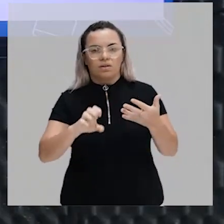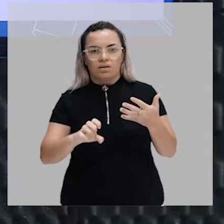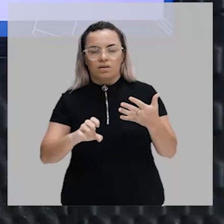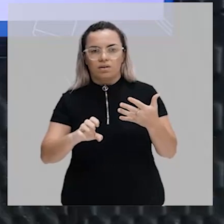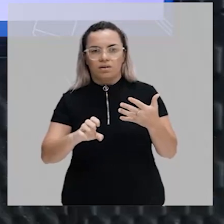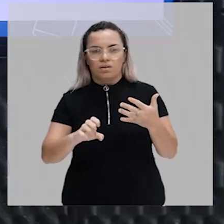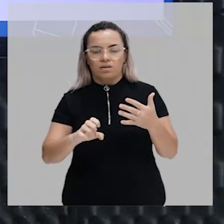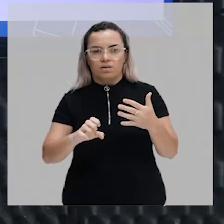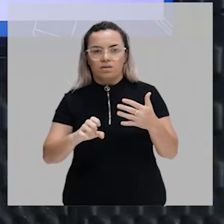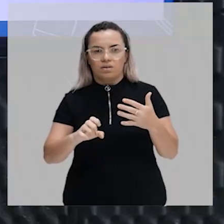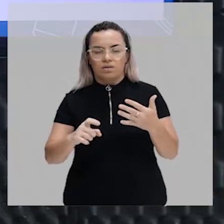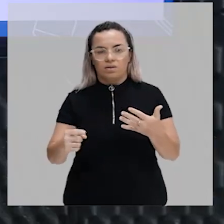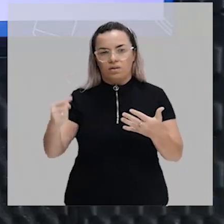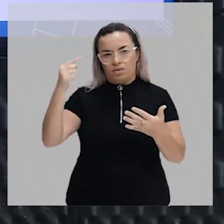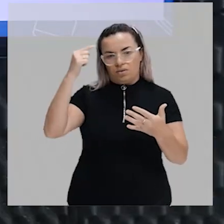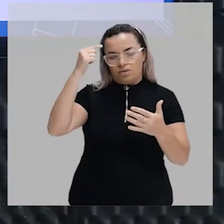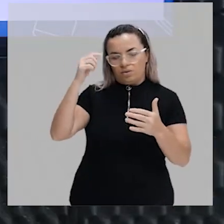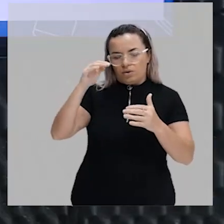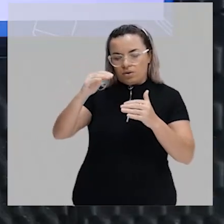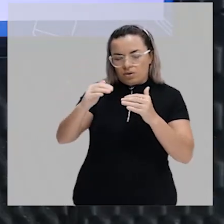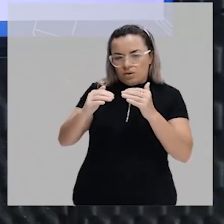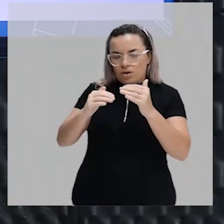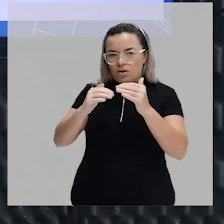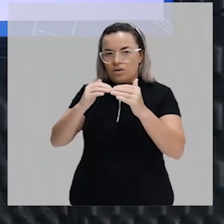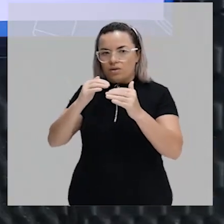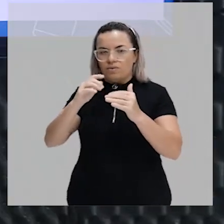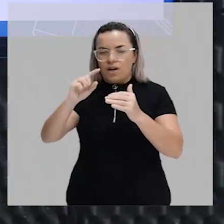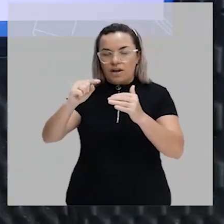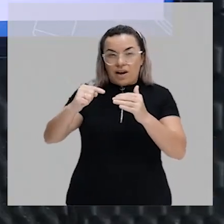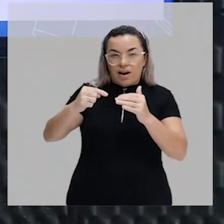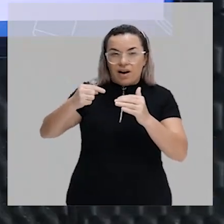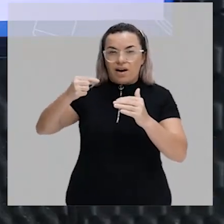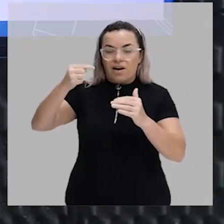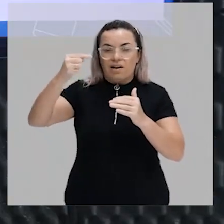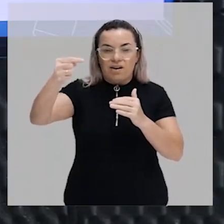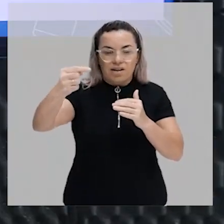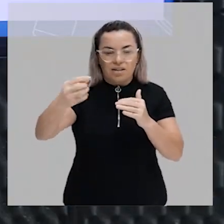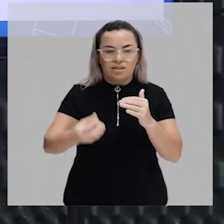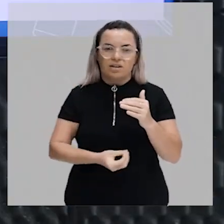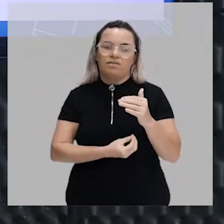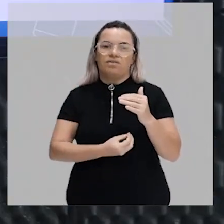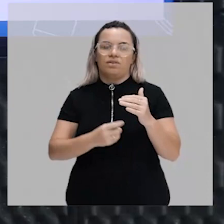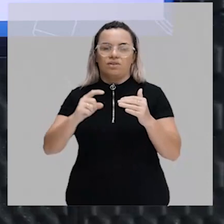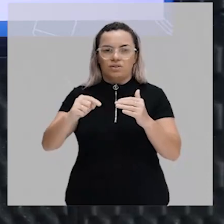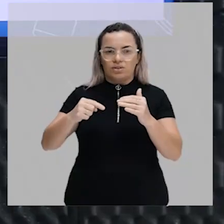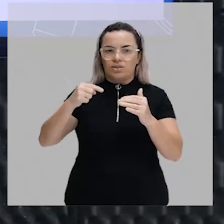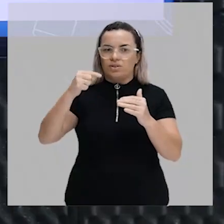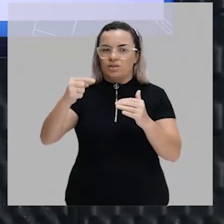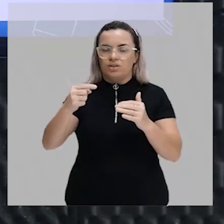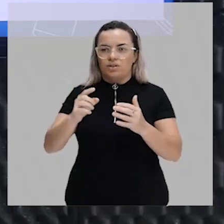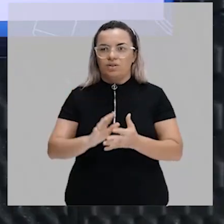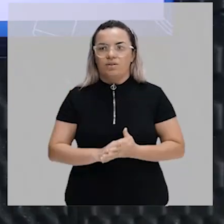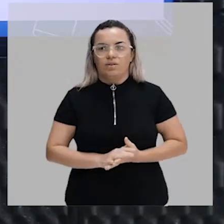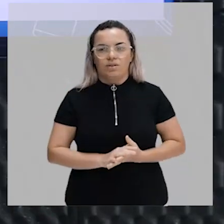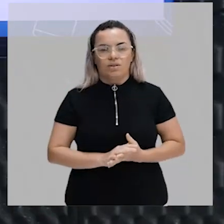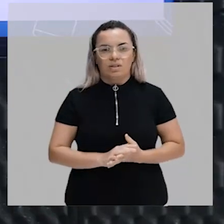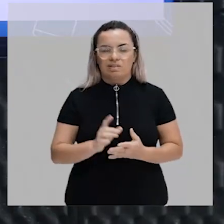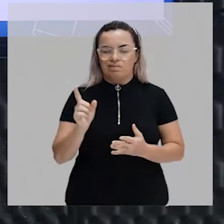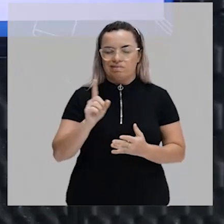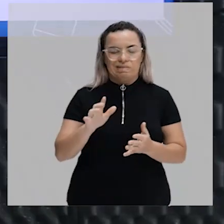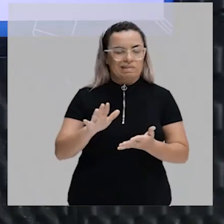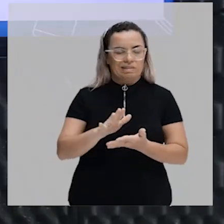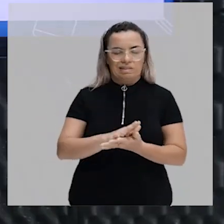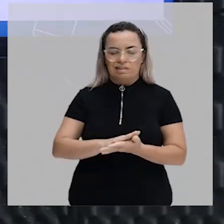né? Aquilo que transcende o real. Então, aquilo que é objetivo, aquilo que é absoluto, nada